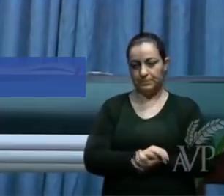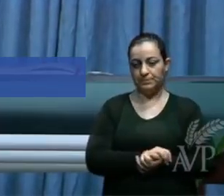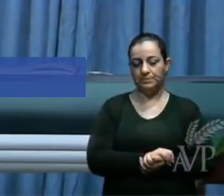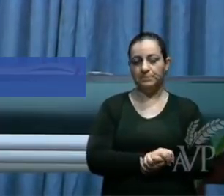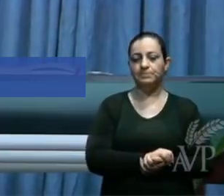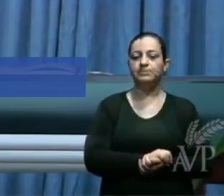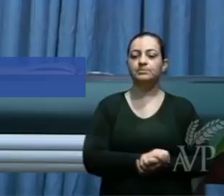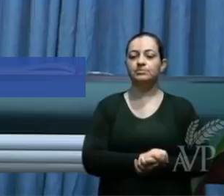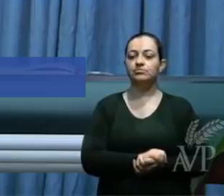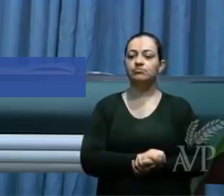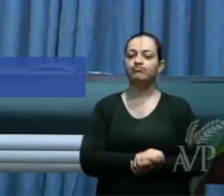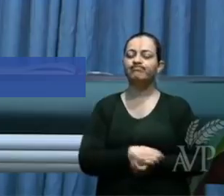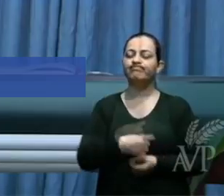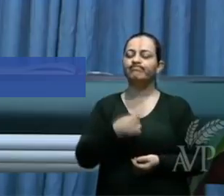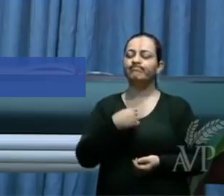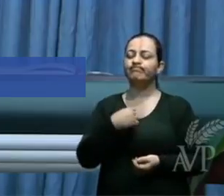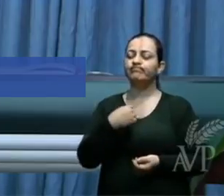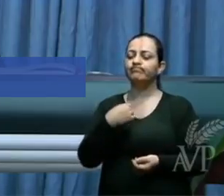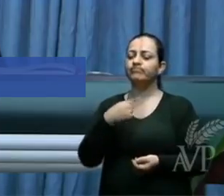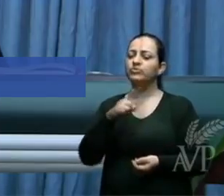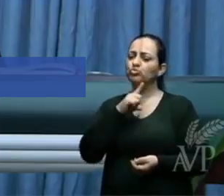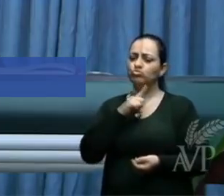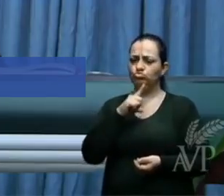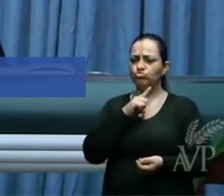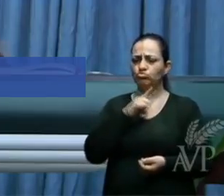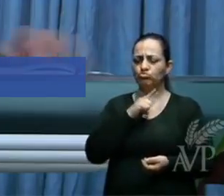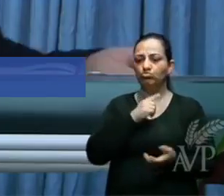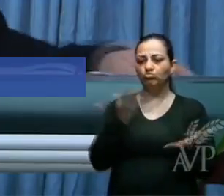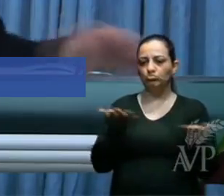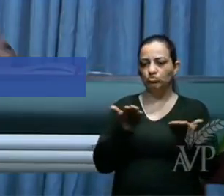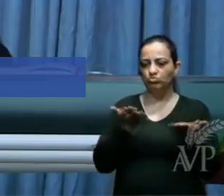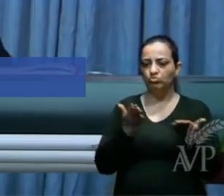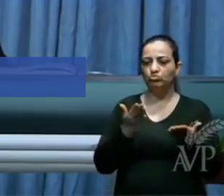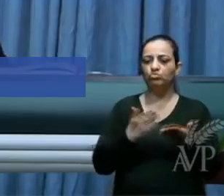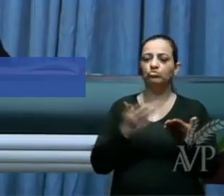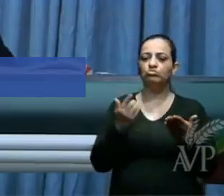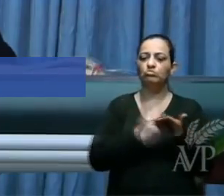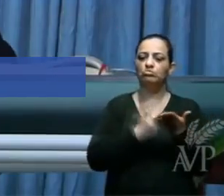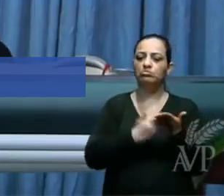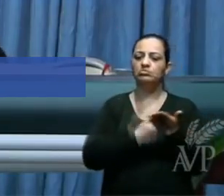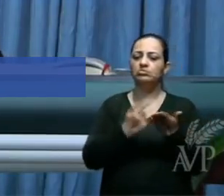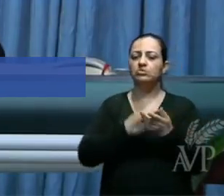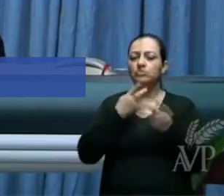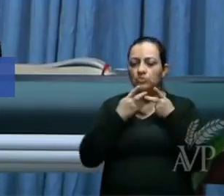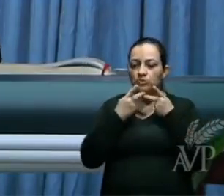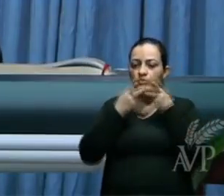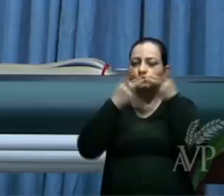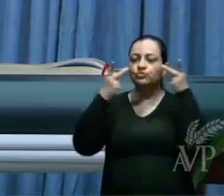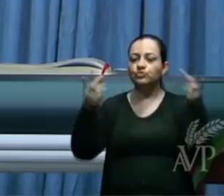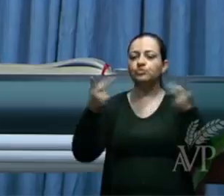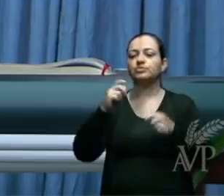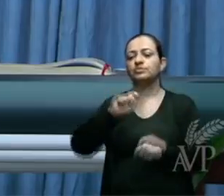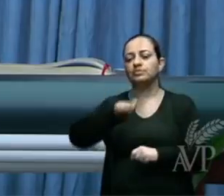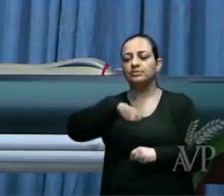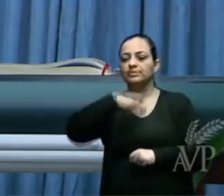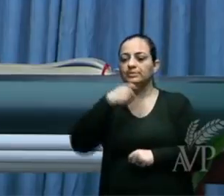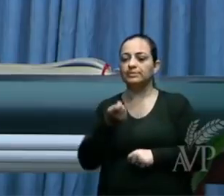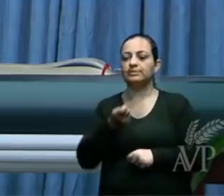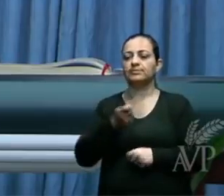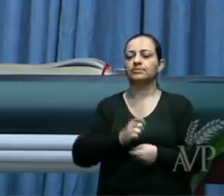eu tenho em mãos a mensagem a voz do sinal